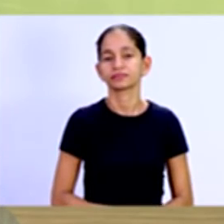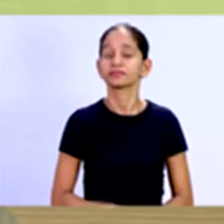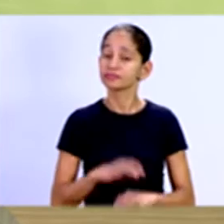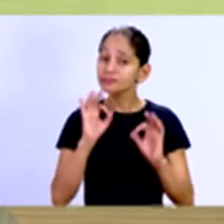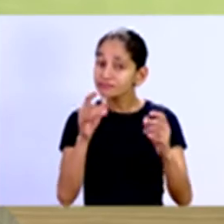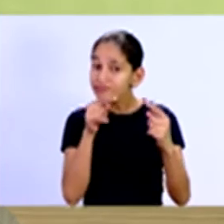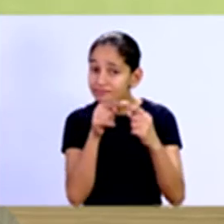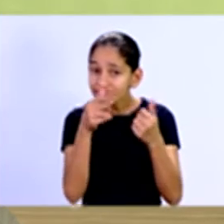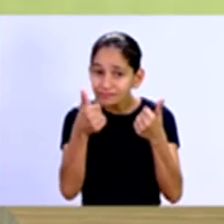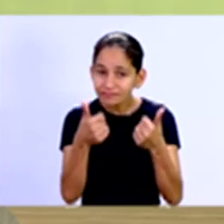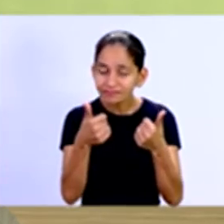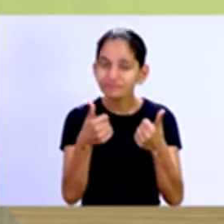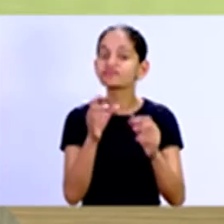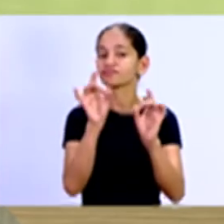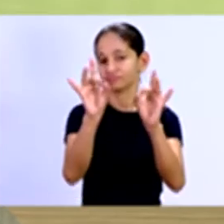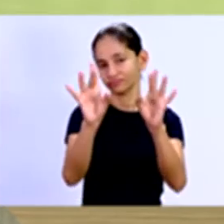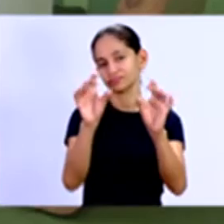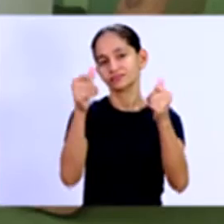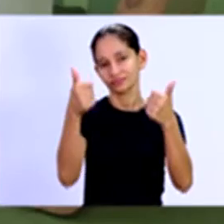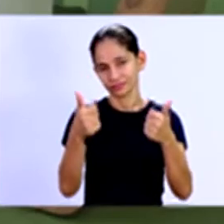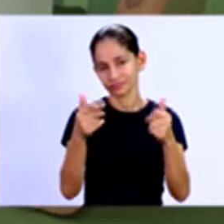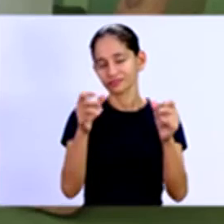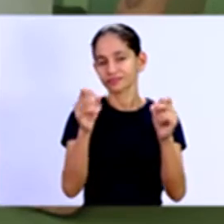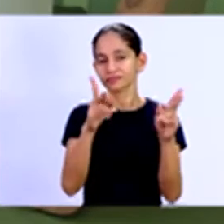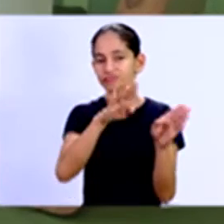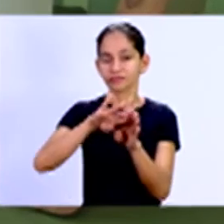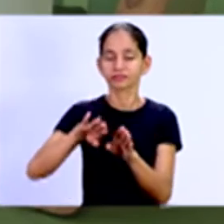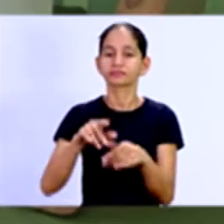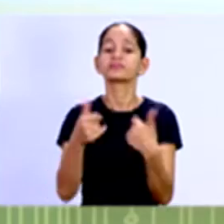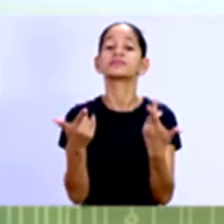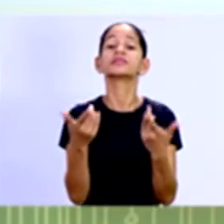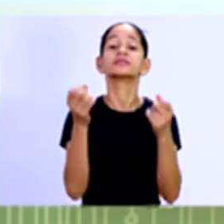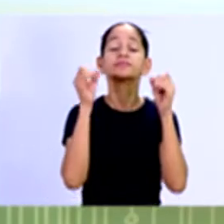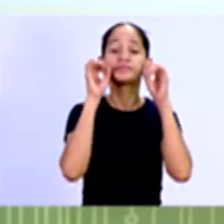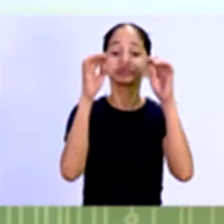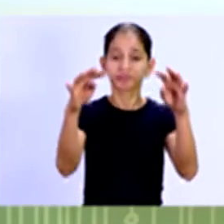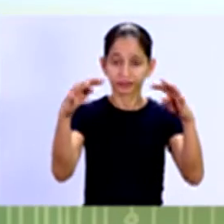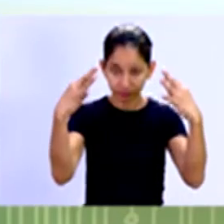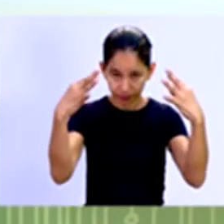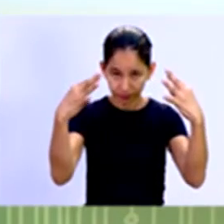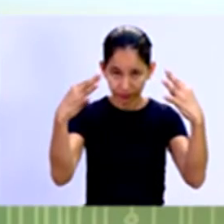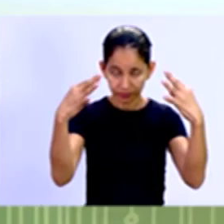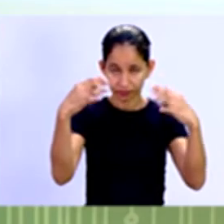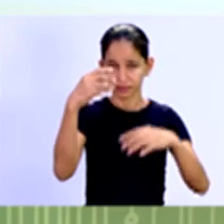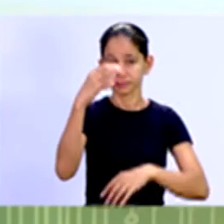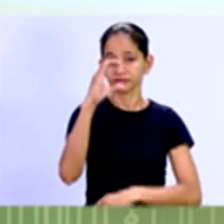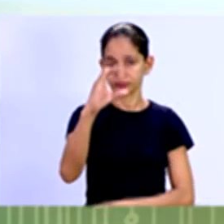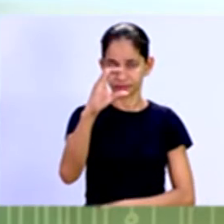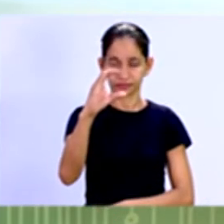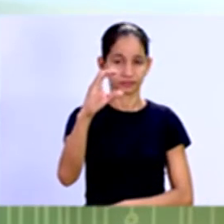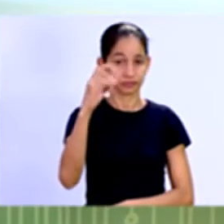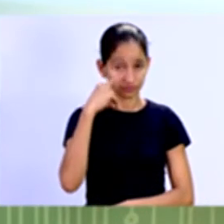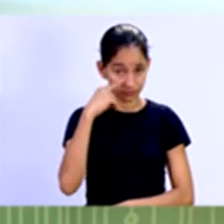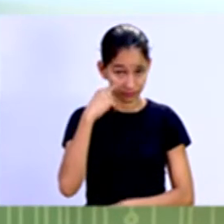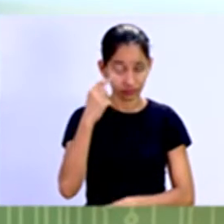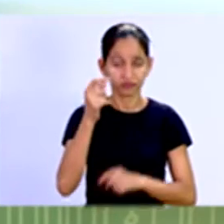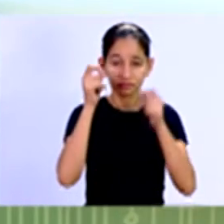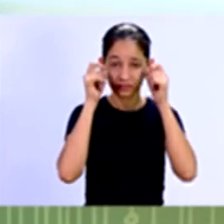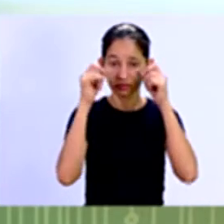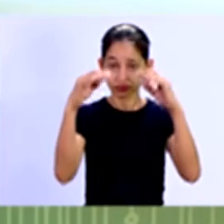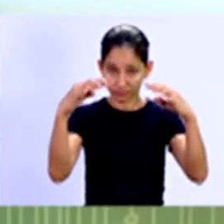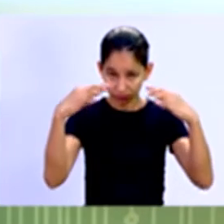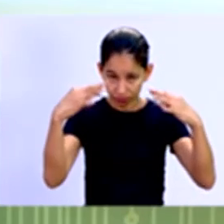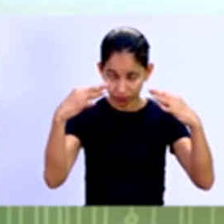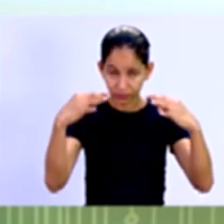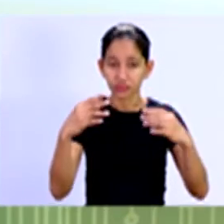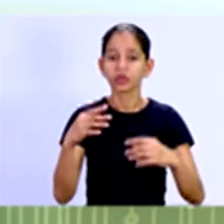Isso, são essas duas contribuições. São essas duas? Eu queria chamar a atenção nessa questão C, né? Usar os outros